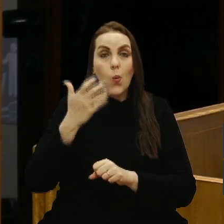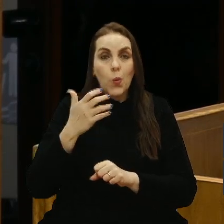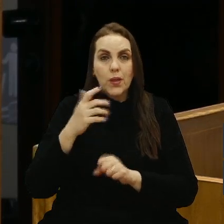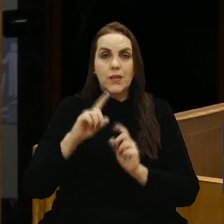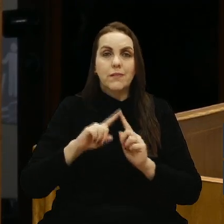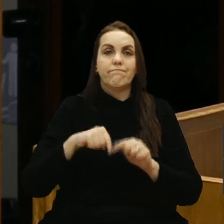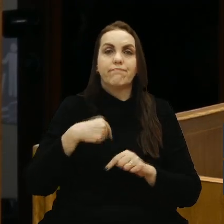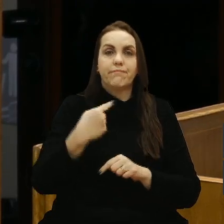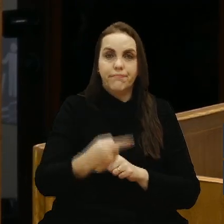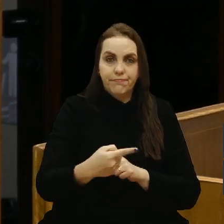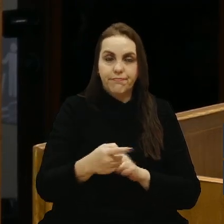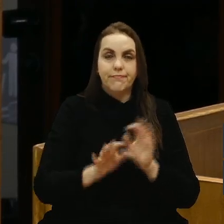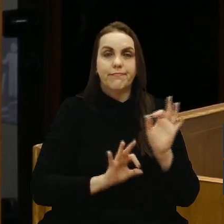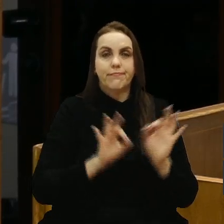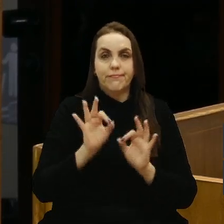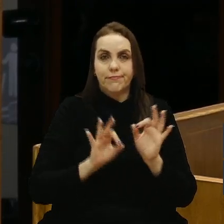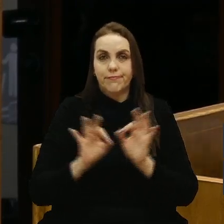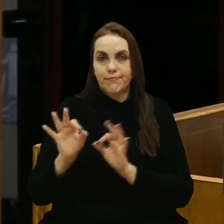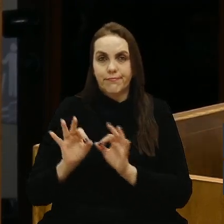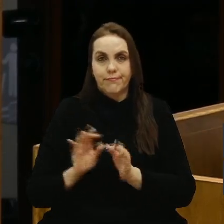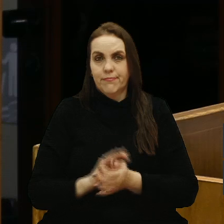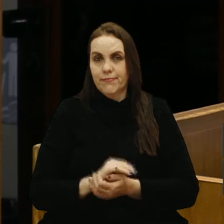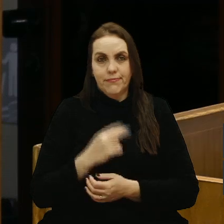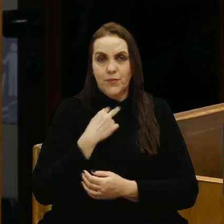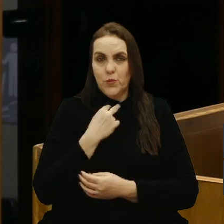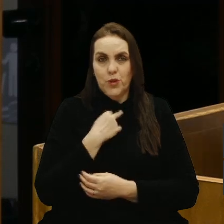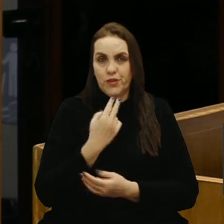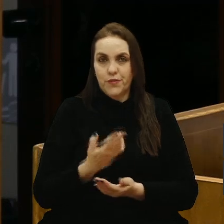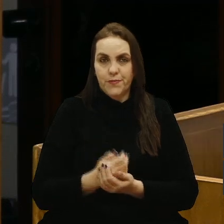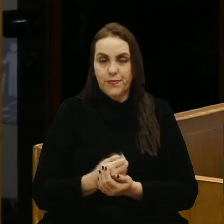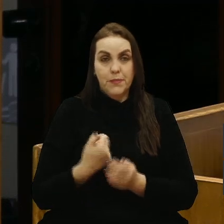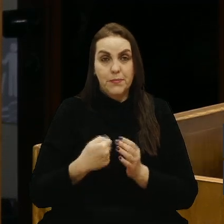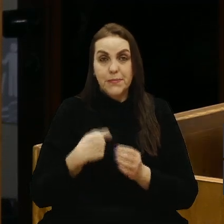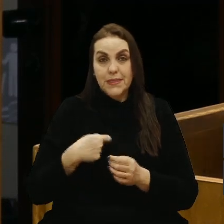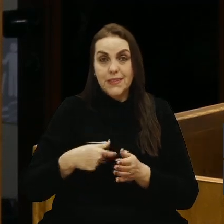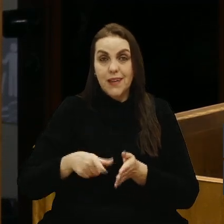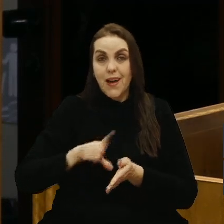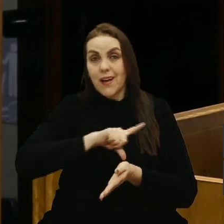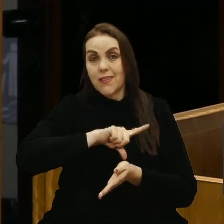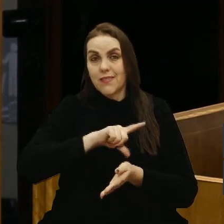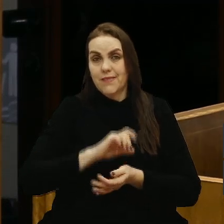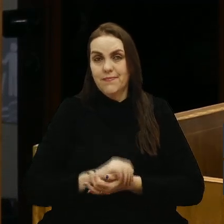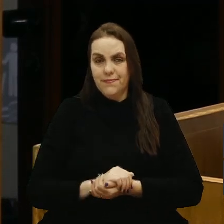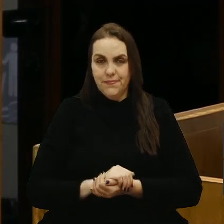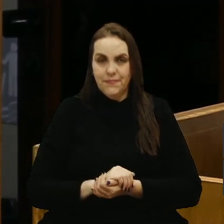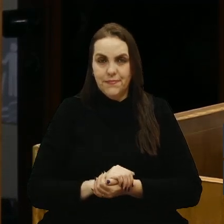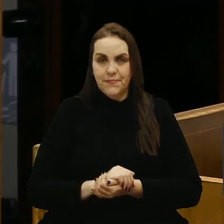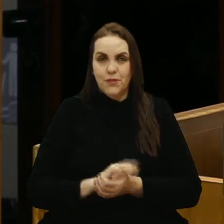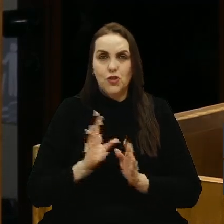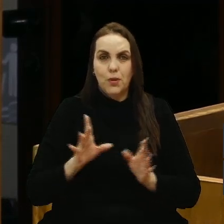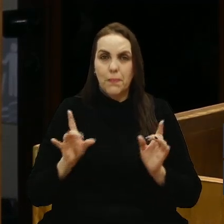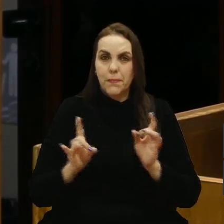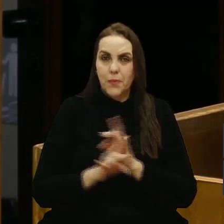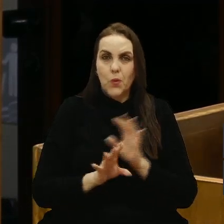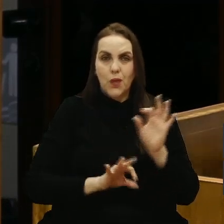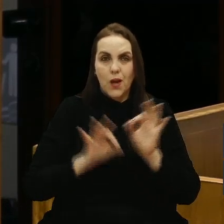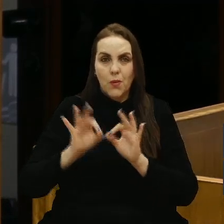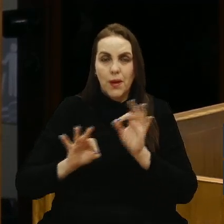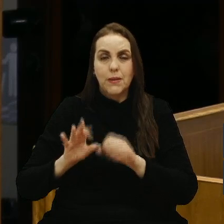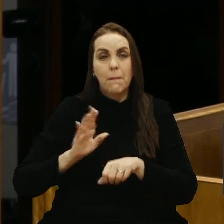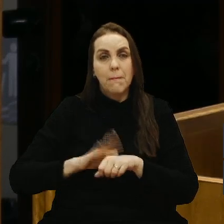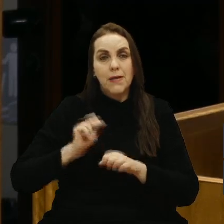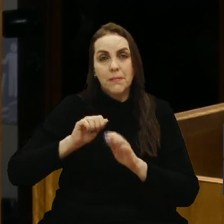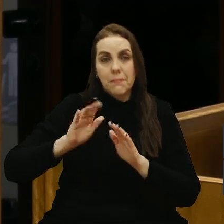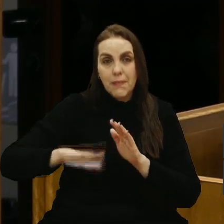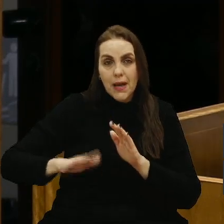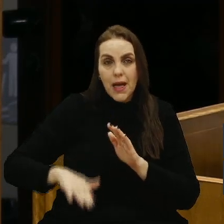tomarmos uma providência. Nós precisamos tomar a providência antes, porque é mais barato,